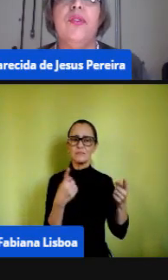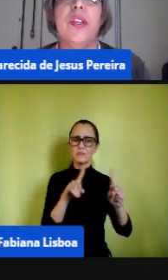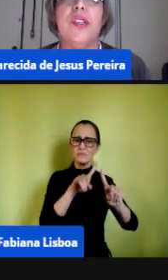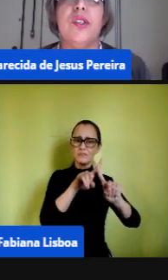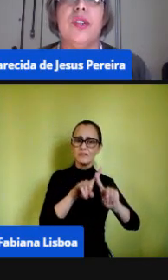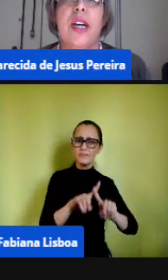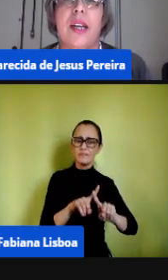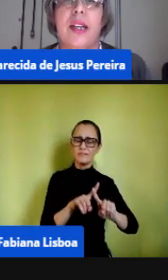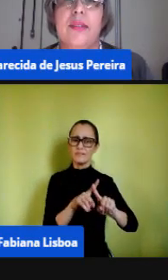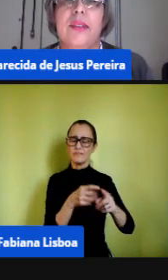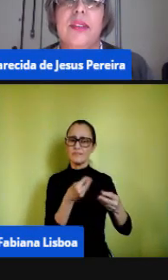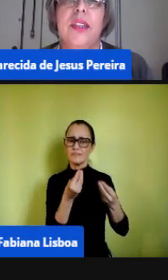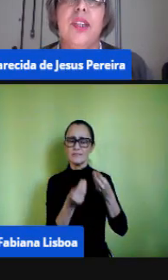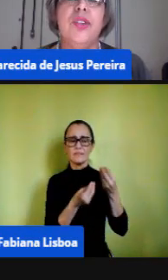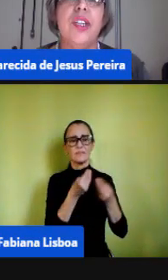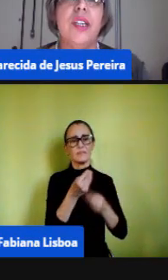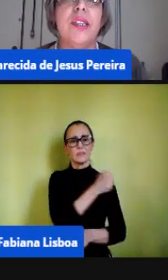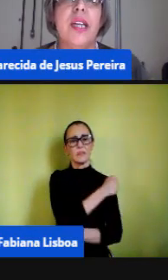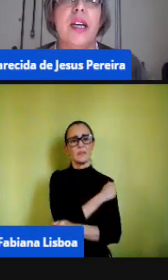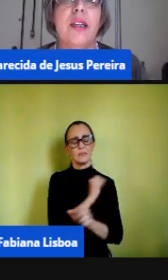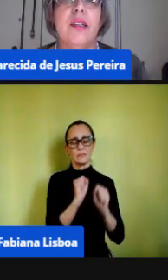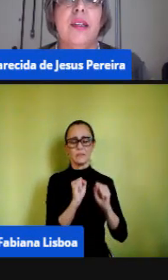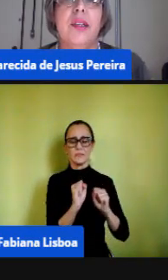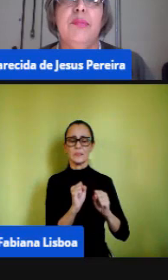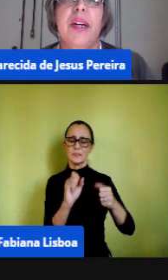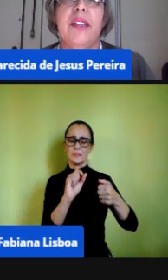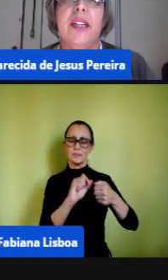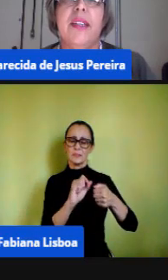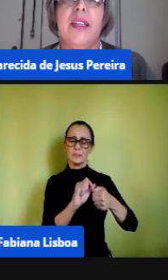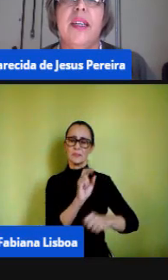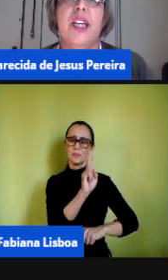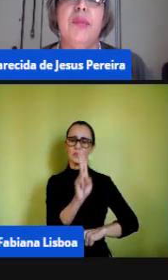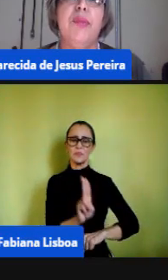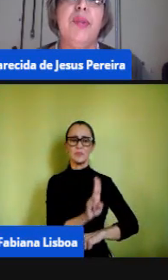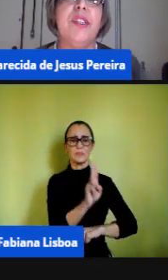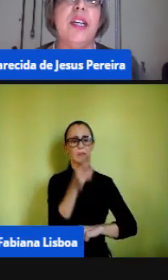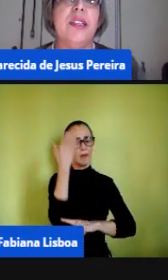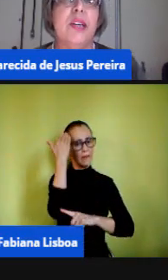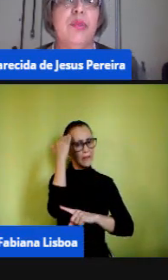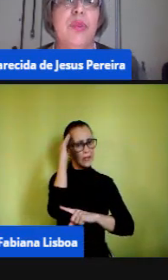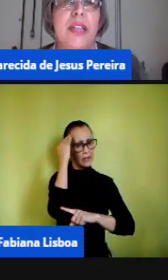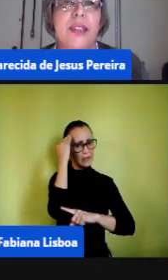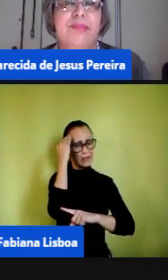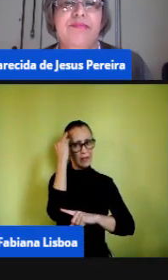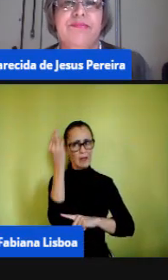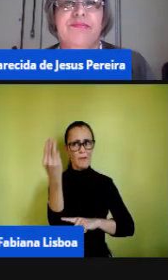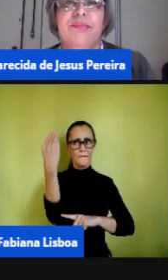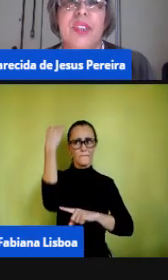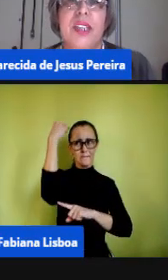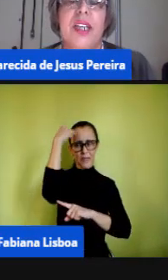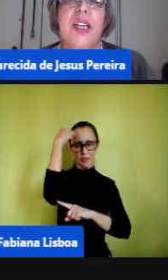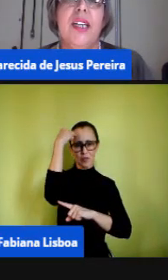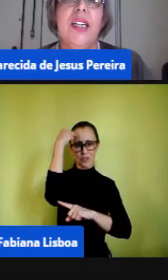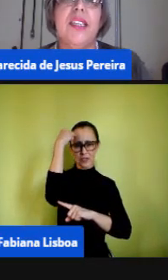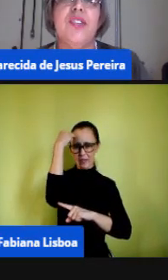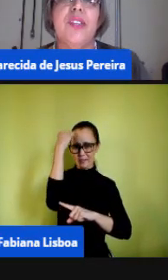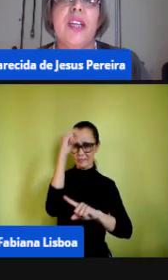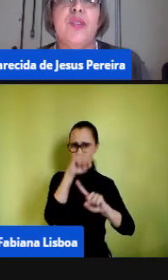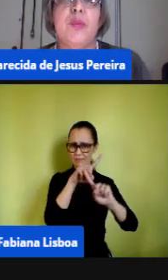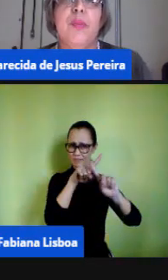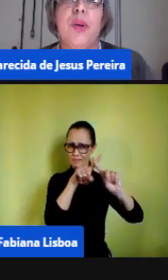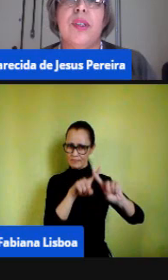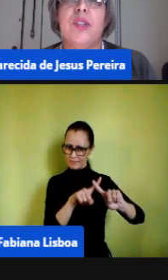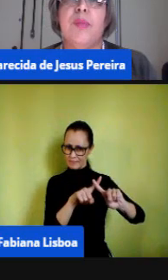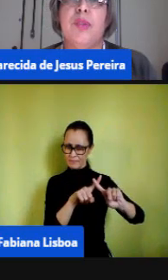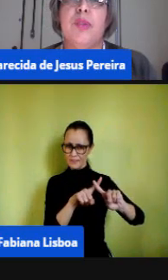poderão confeccioná-la e utilizá-la para entender e memorizar a tabuada. Nas